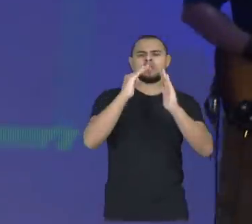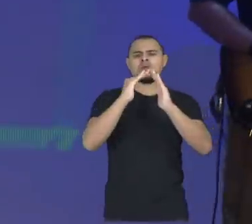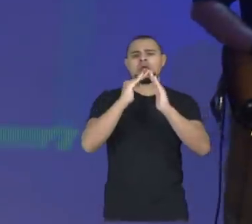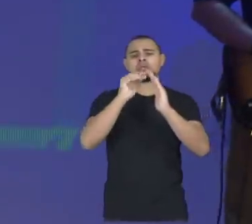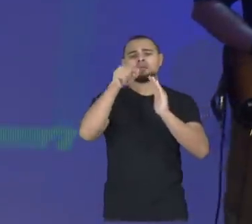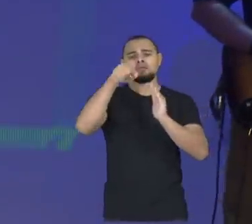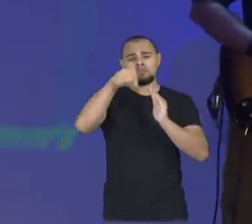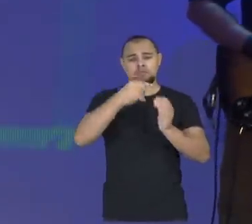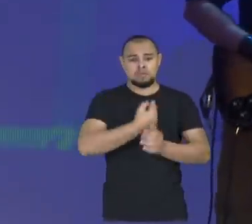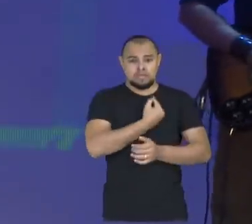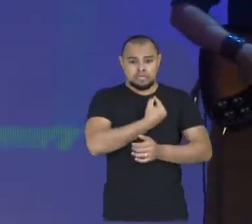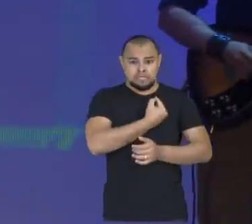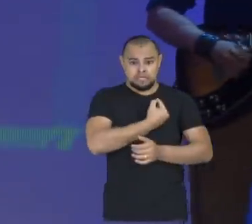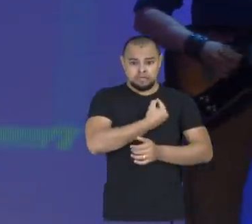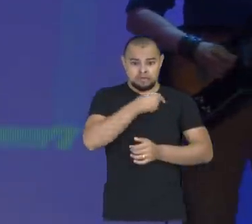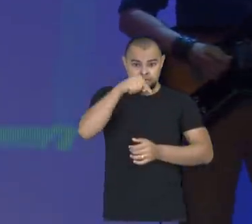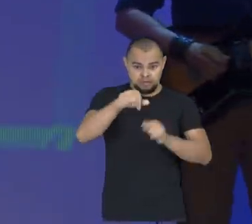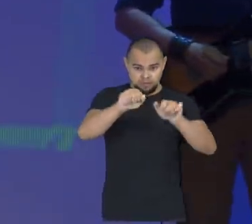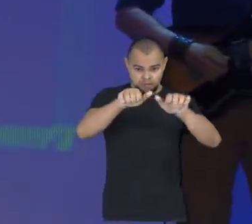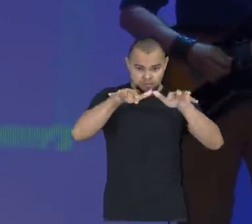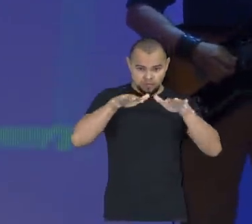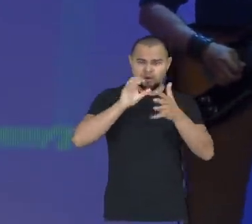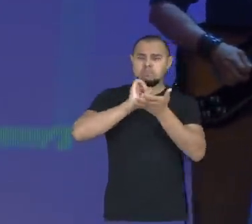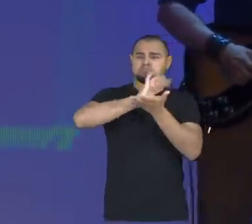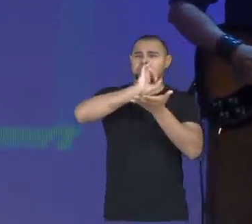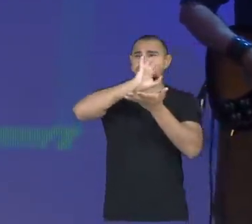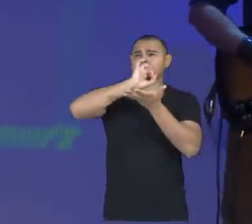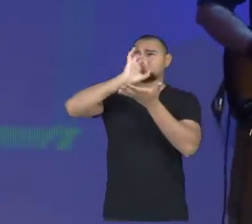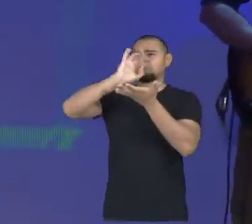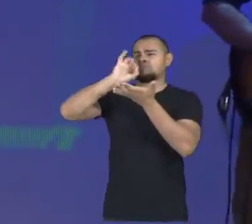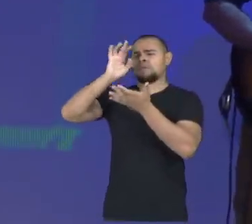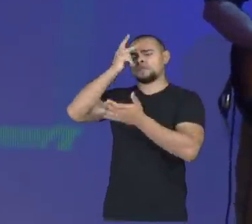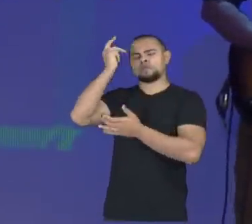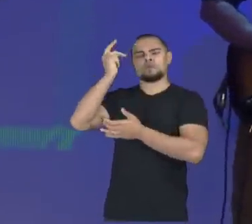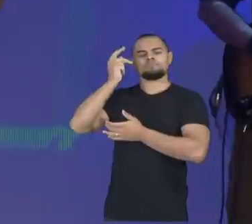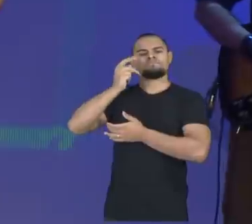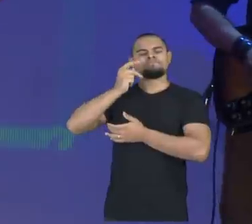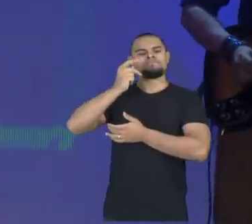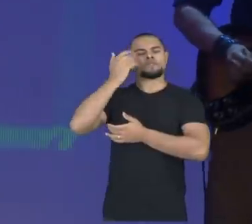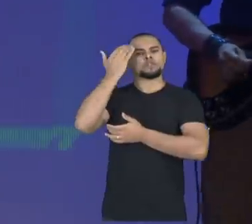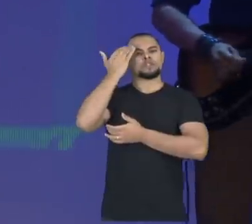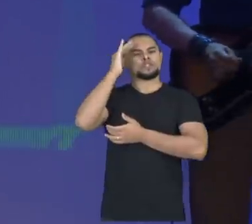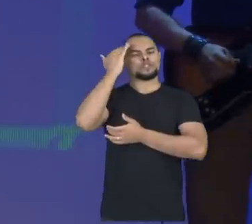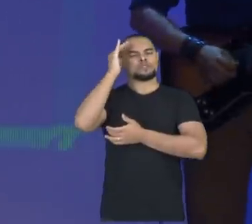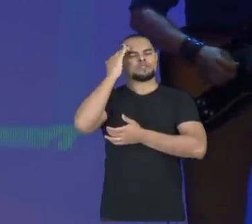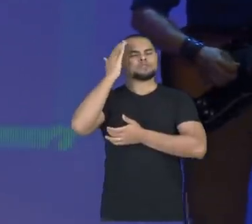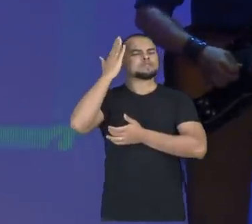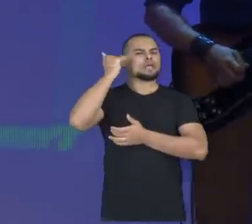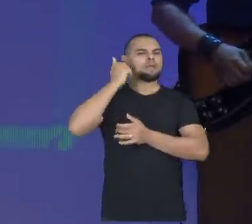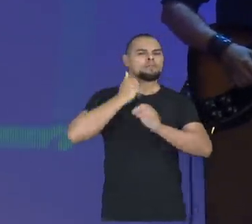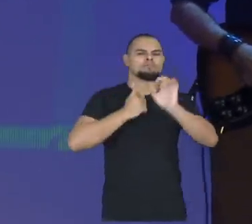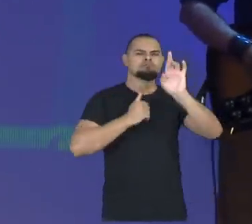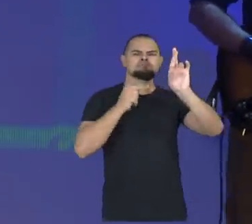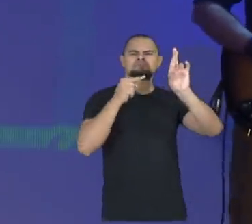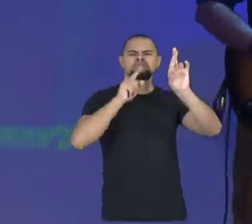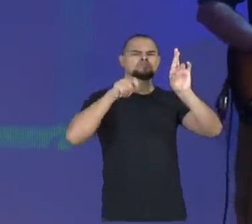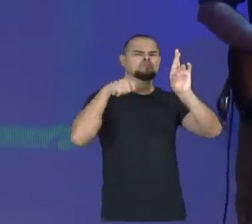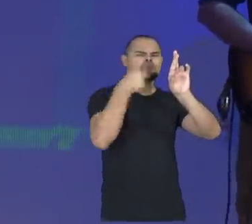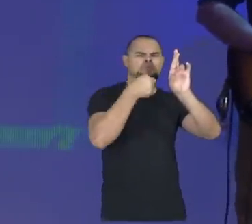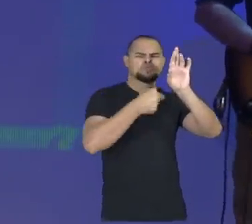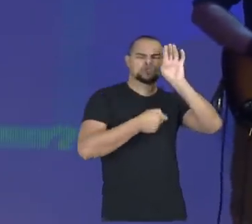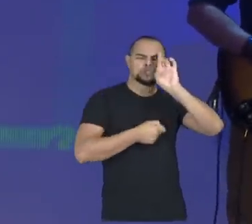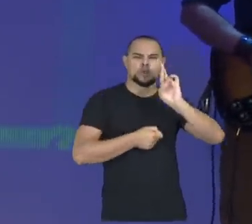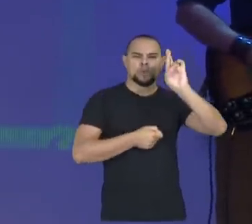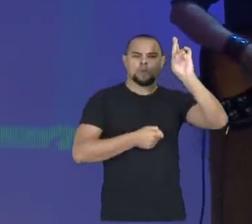e divulga e compartilha, para que outras pessoas saibam que Ele é o Senhor, e para que as pessoas saibam, irmãos e